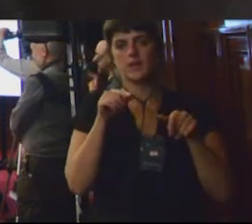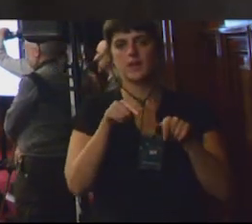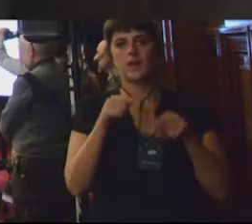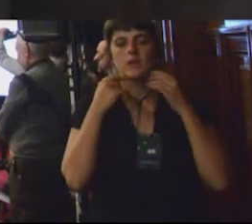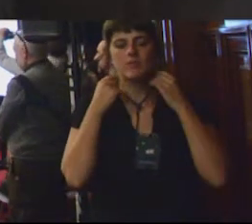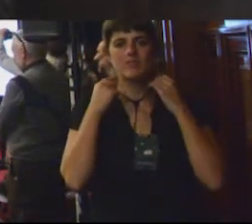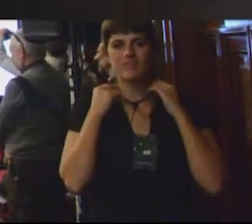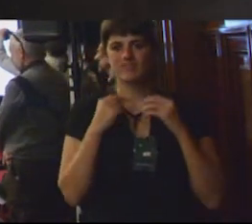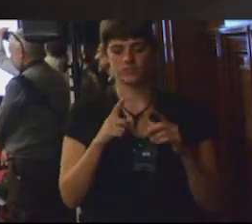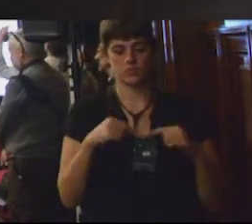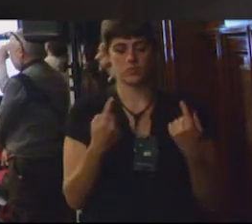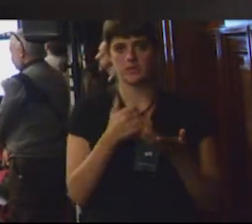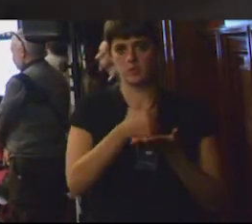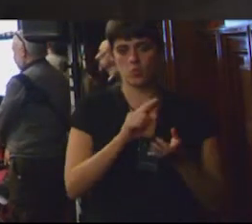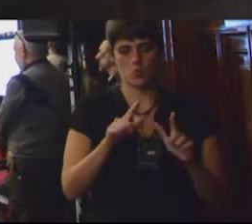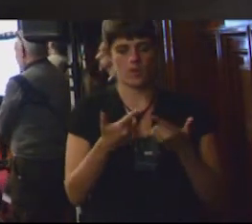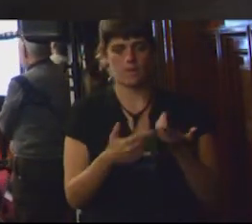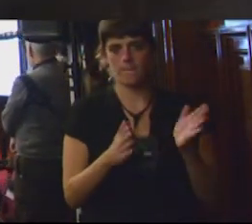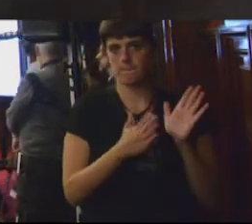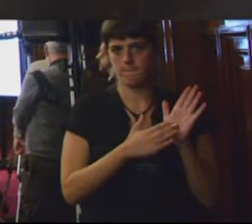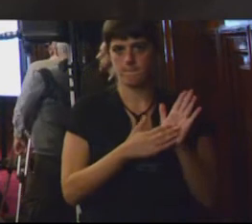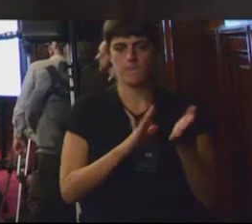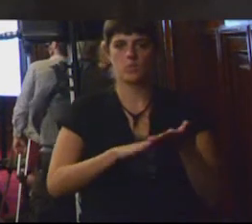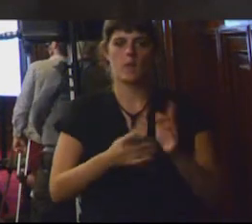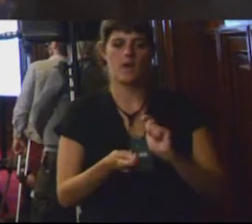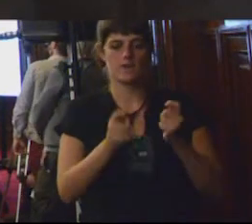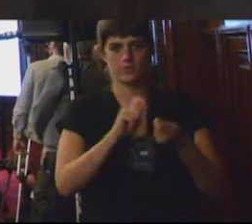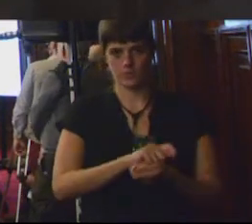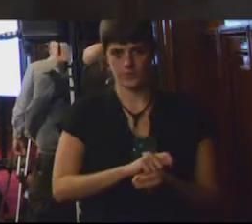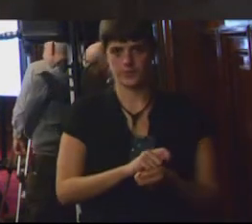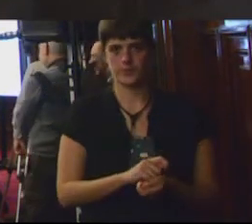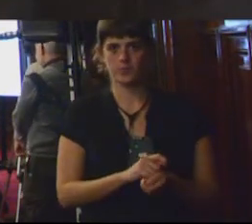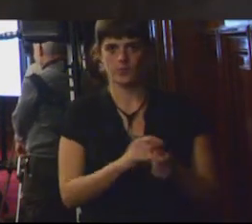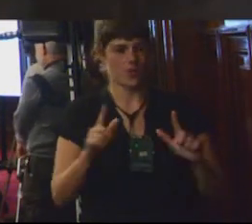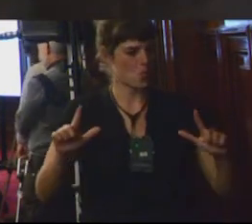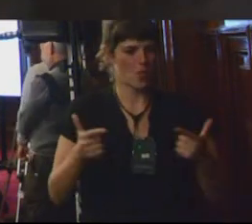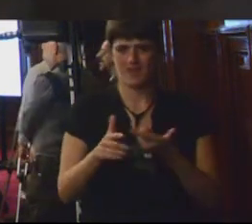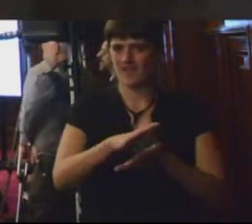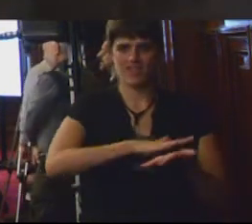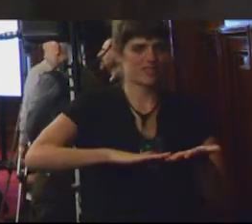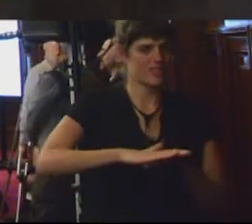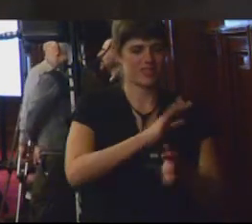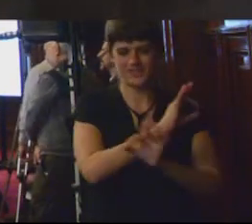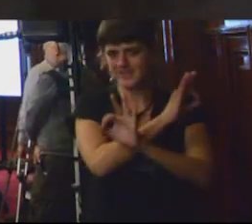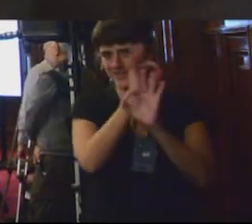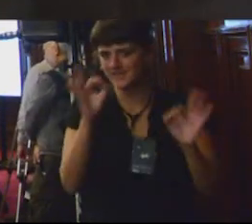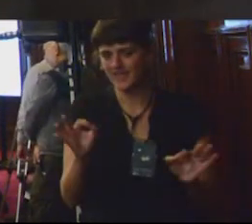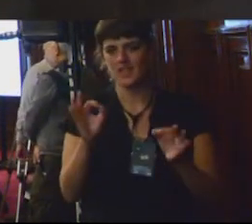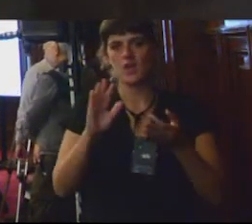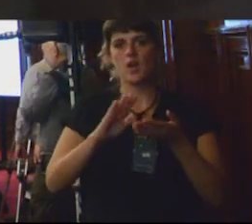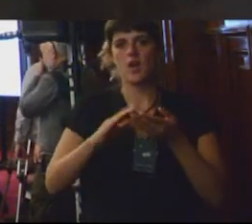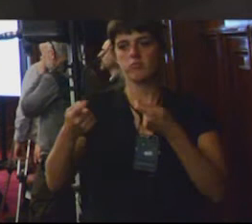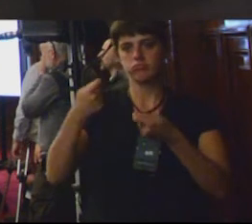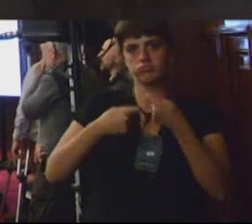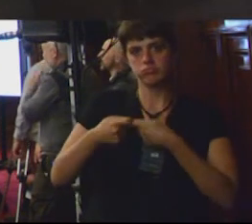notas técnicas e documentos sobre a reforma e absolutamente nenhuma contribuição, nem